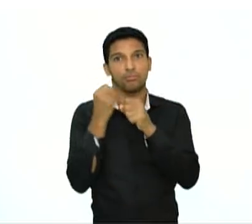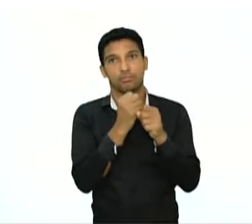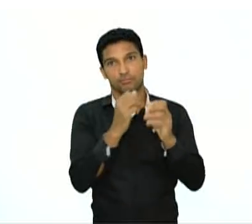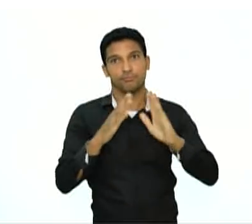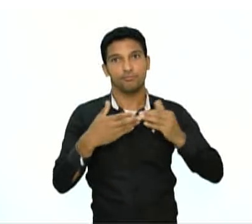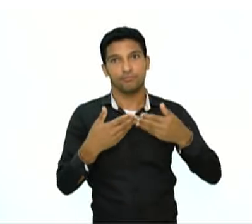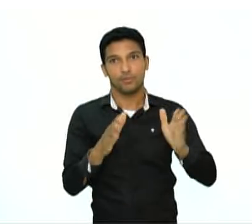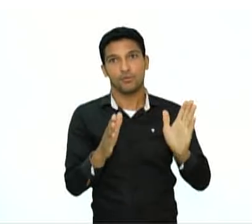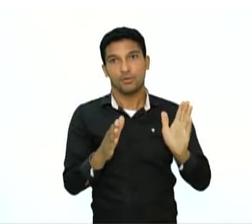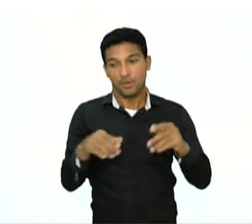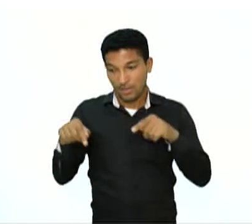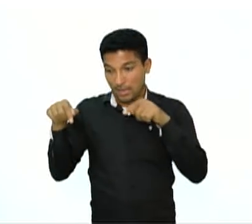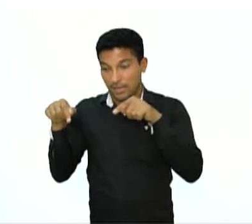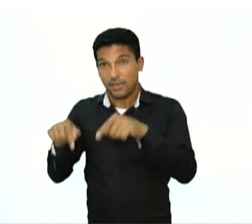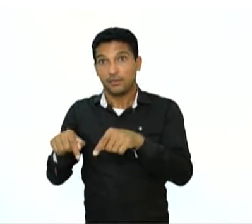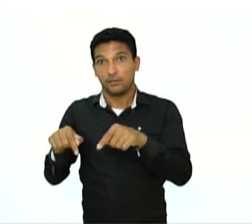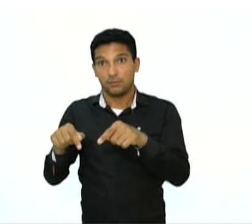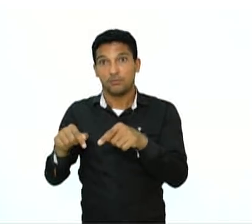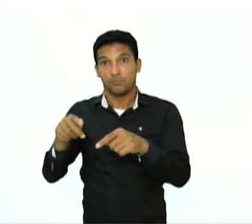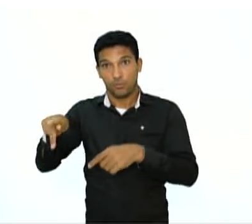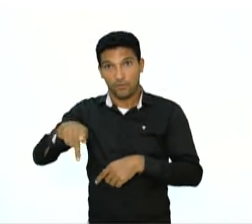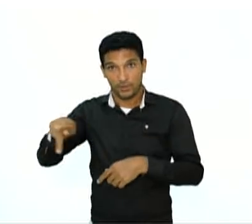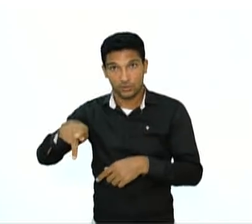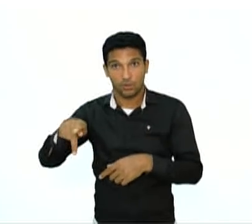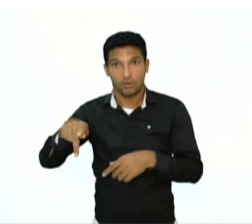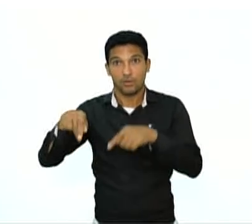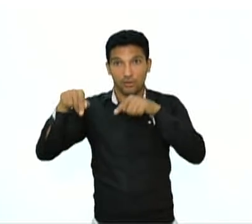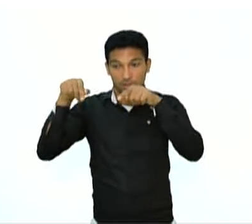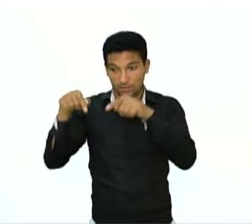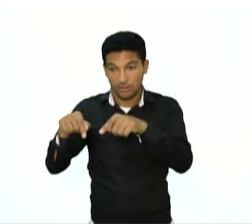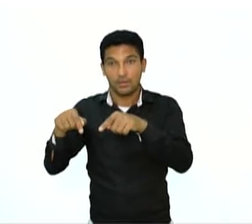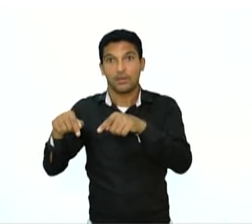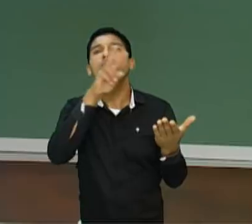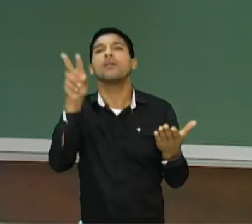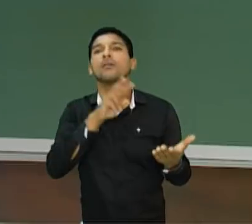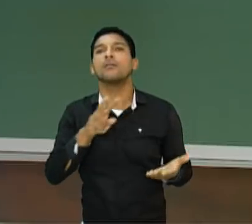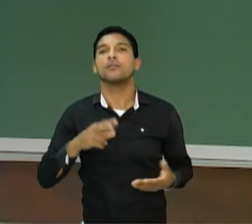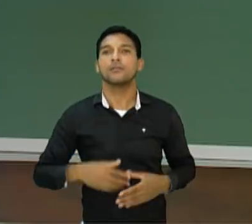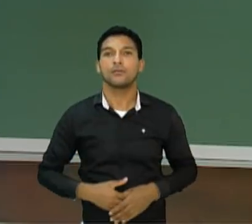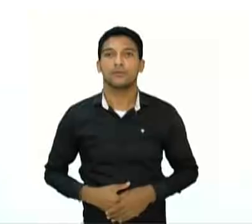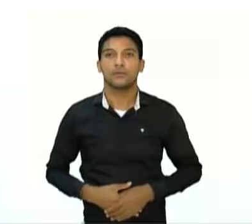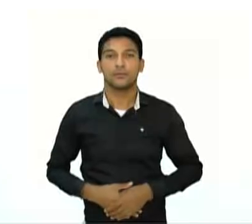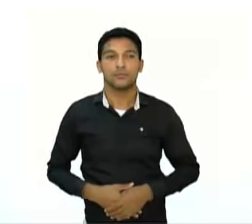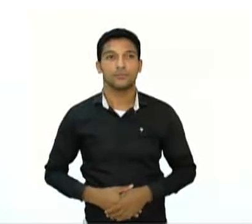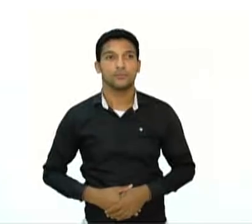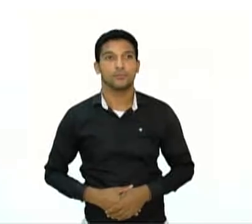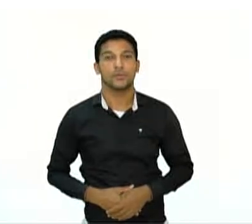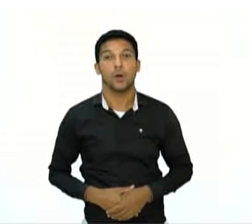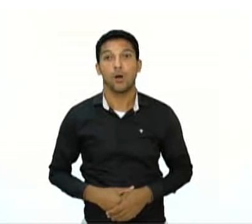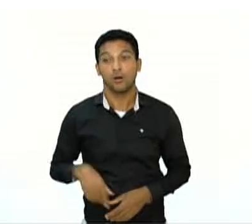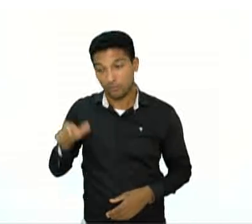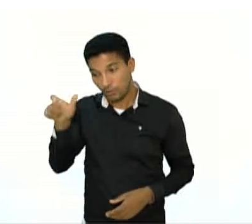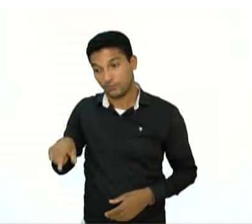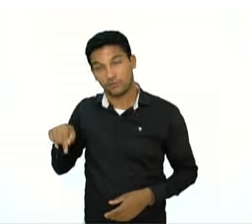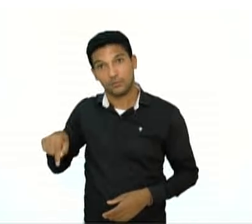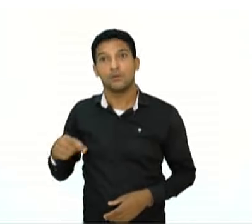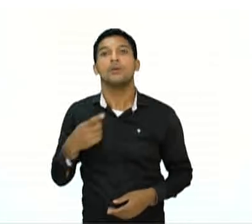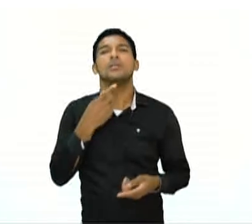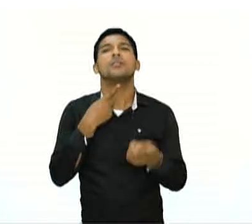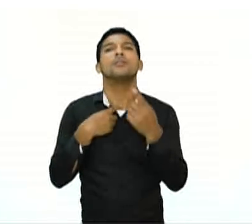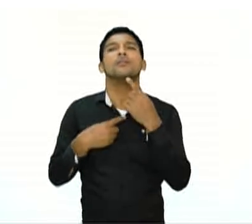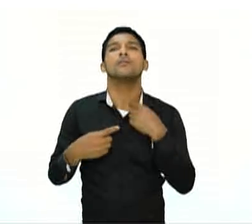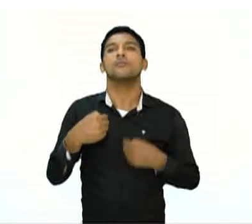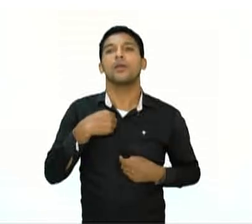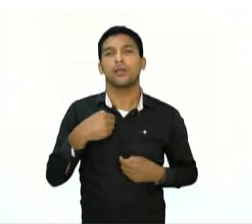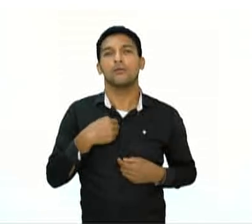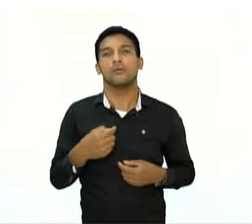nobre para a educação, considerando esse período abolicionista. Vamos lá? Que foi o professor José Cleto